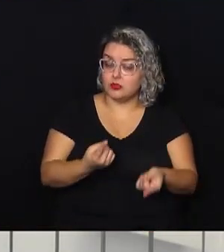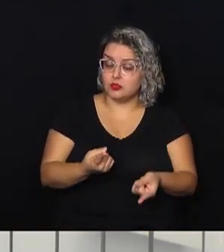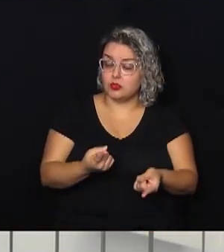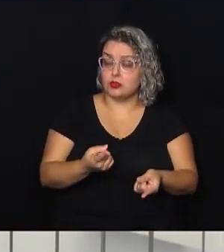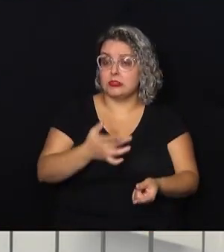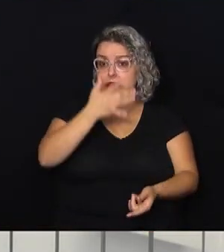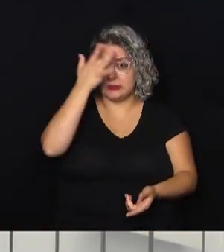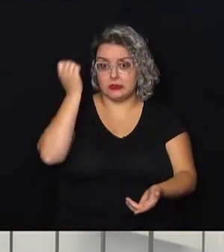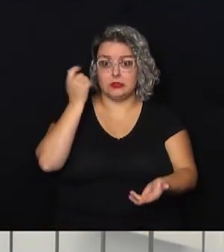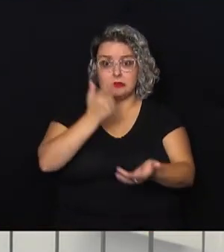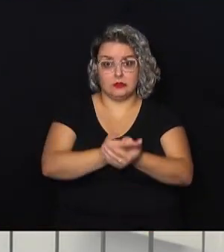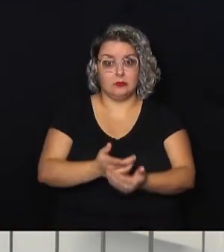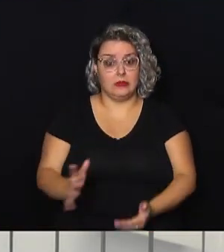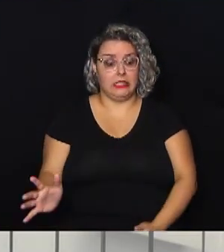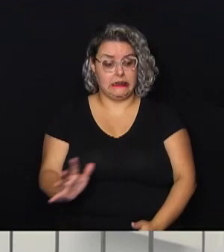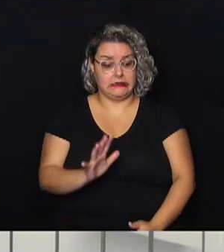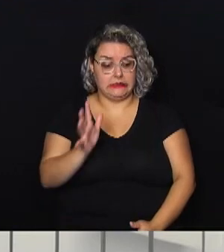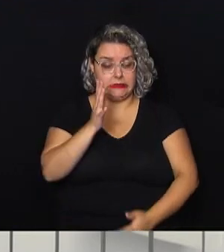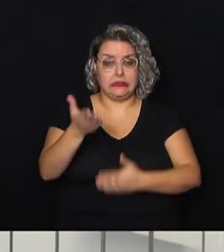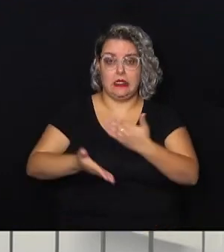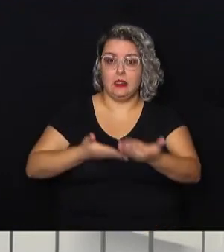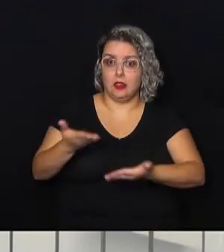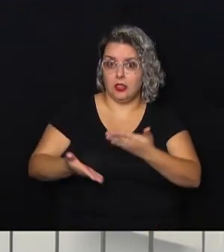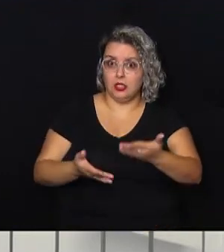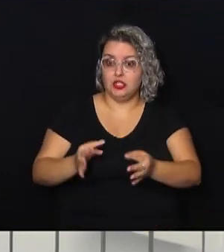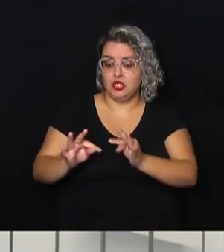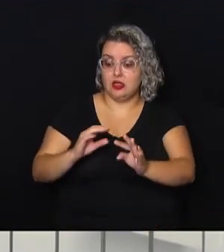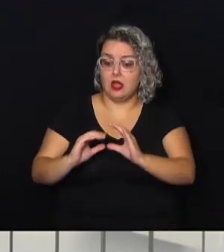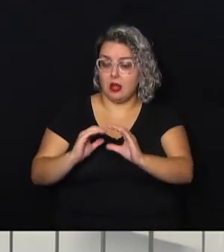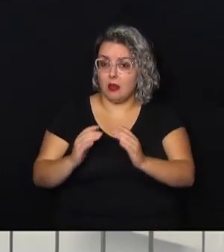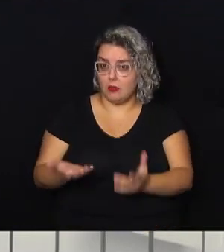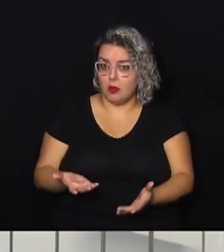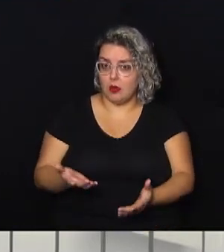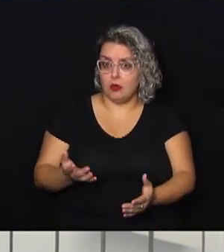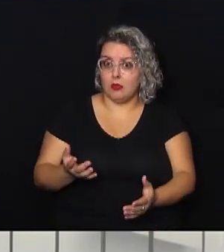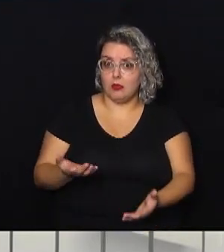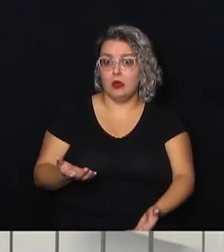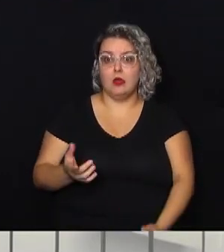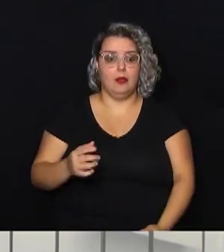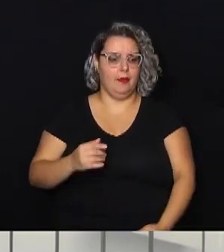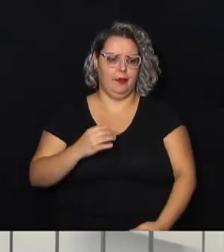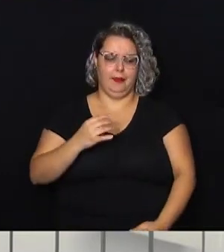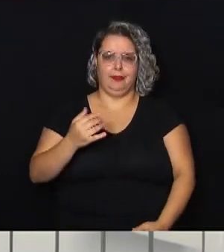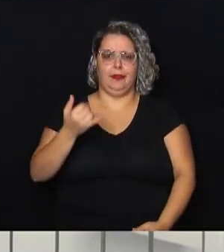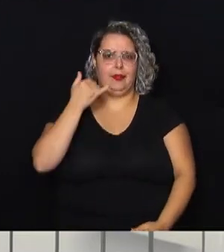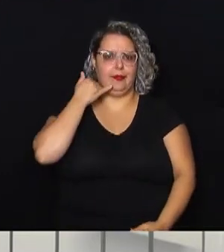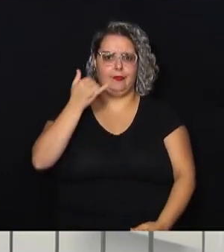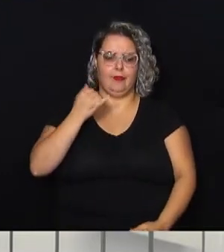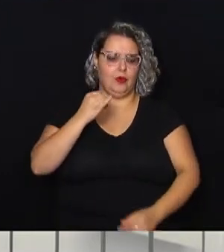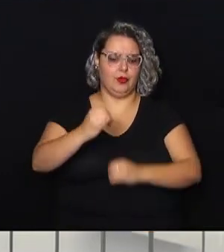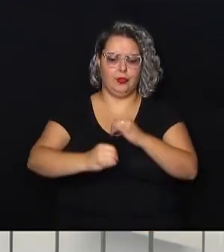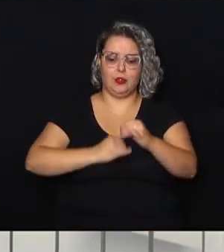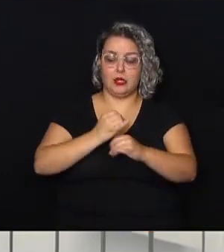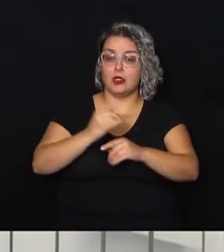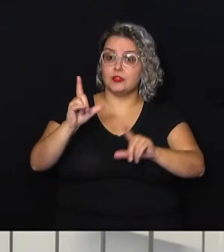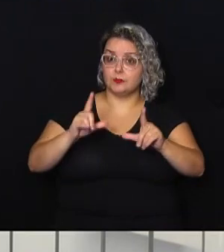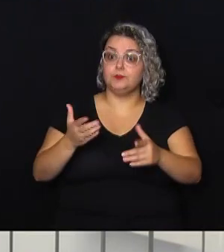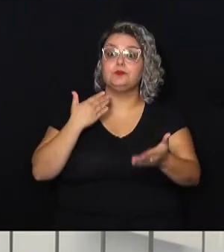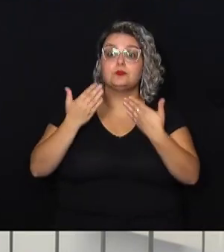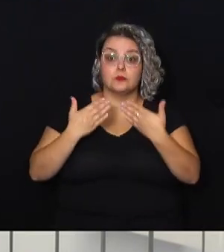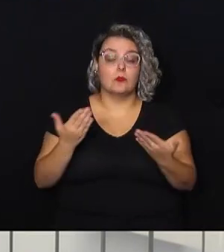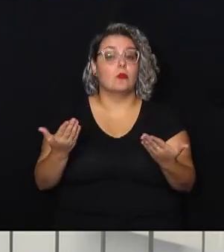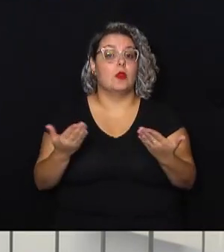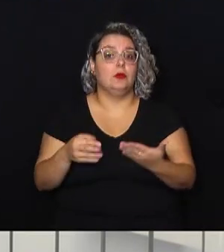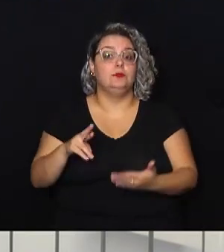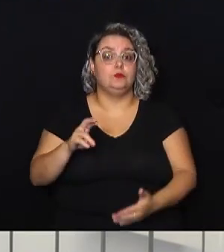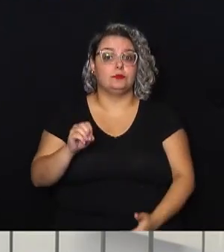consumidores que pagam caro pelos serviços de telecomunicação, como telefone, internet e televisão? Bom, eu converso agora com o